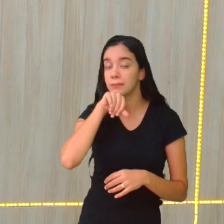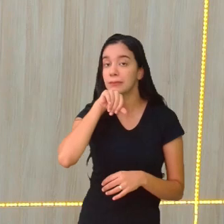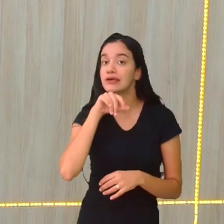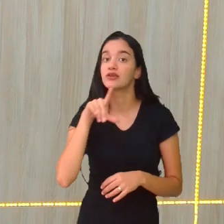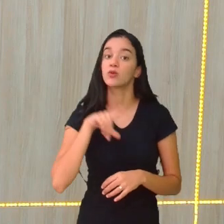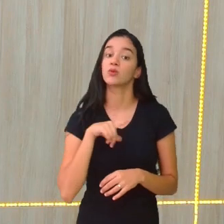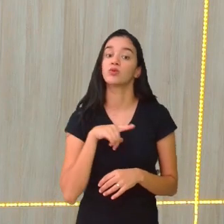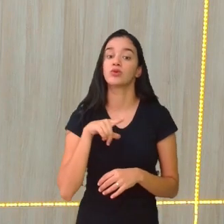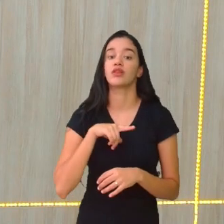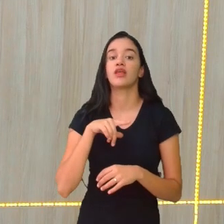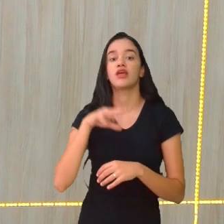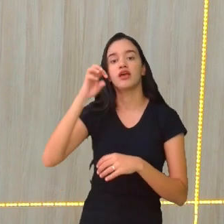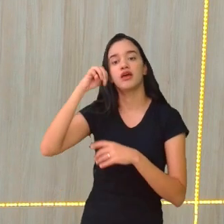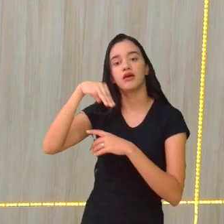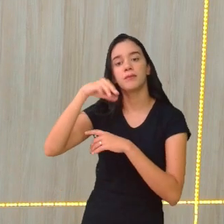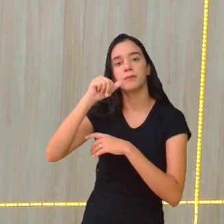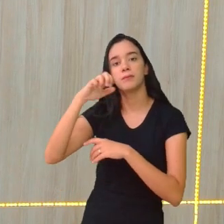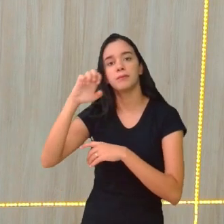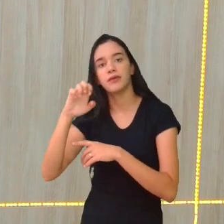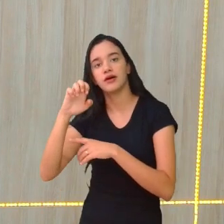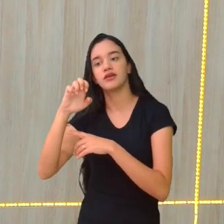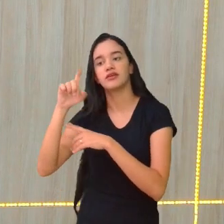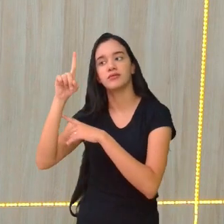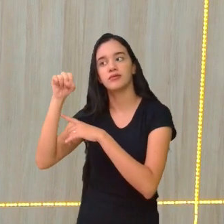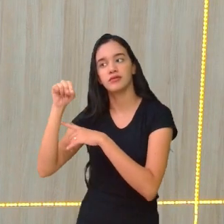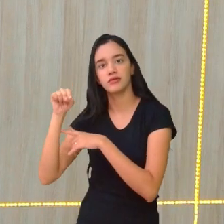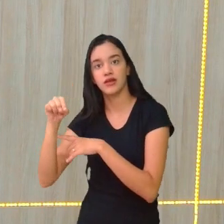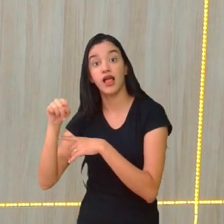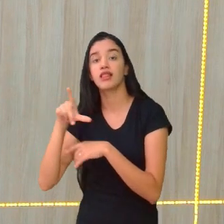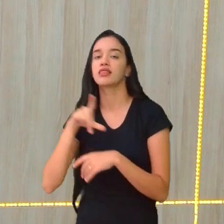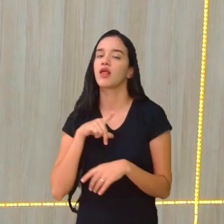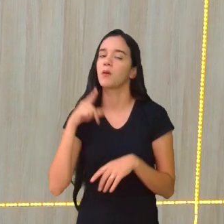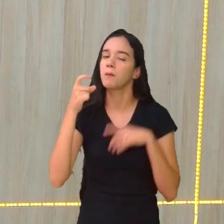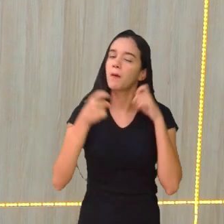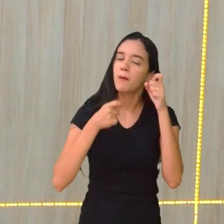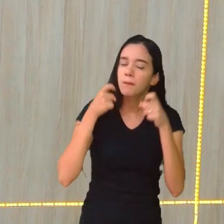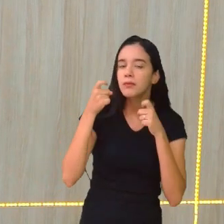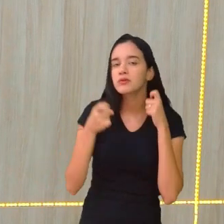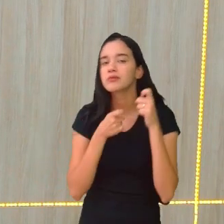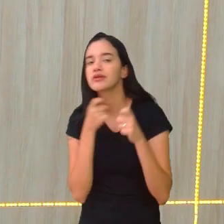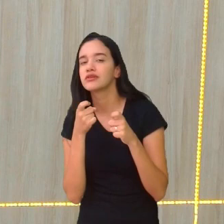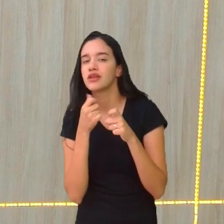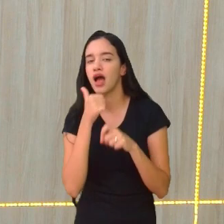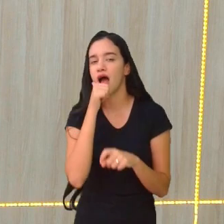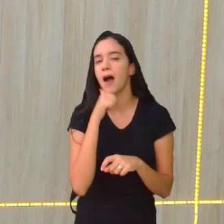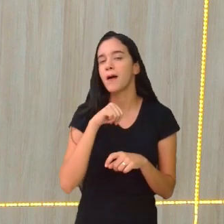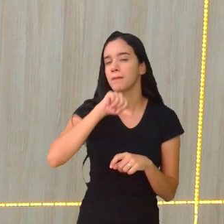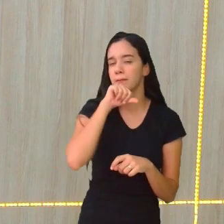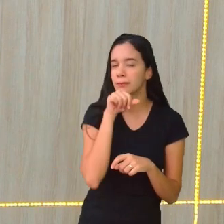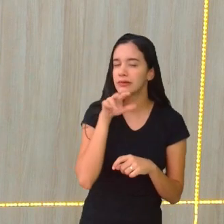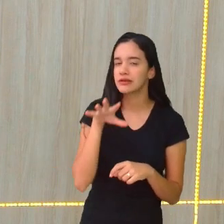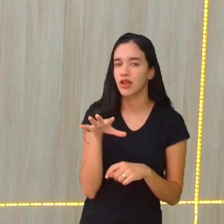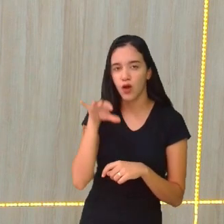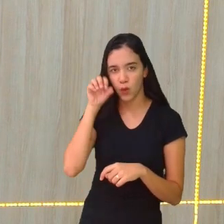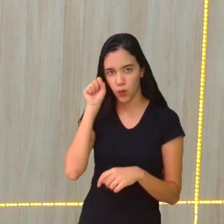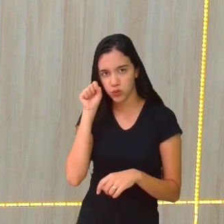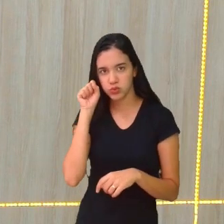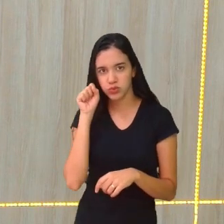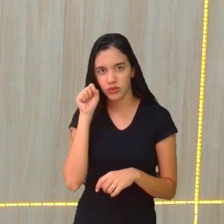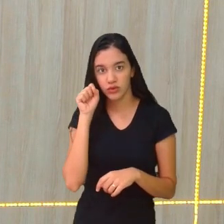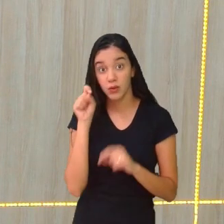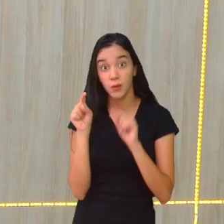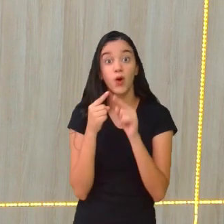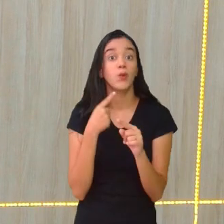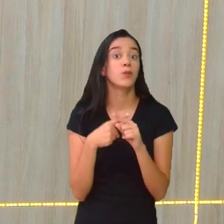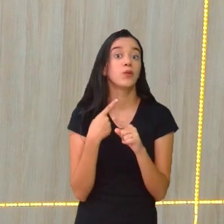a exclamação e a interrogação, tem uma certa preocupação, né? Será que a mãe está ouvindo? A mãe estava desmaiada. Então,